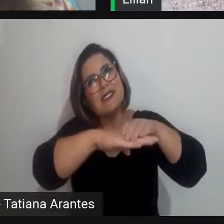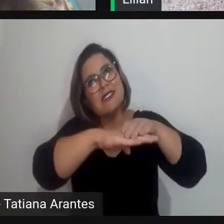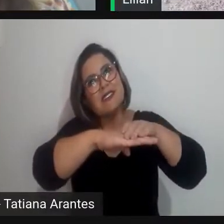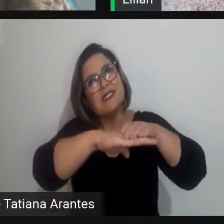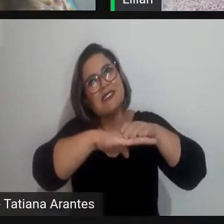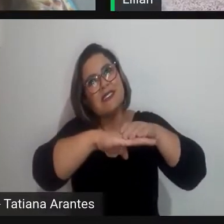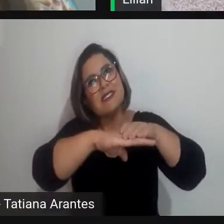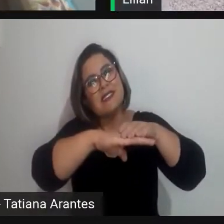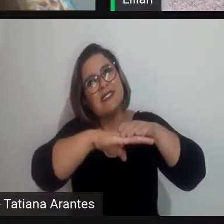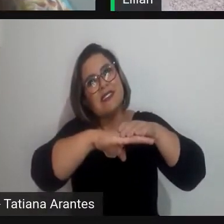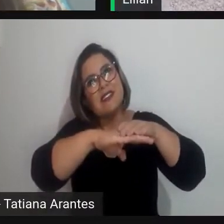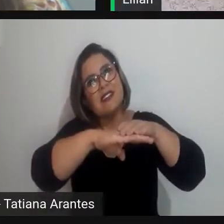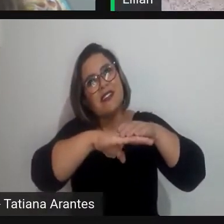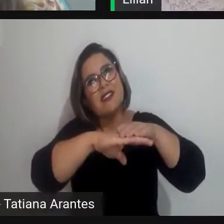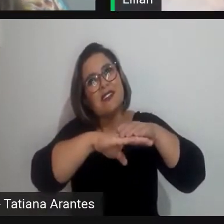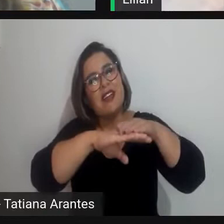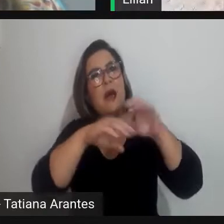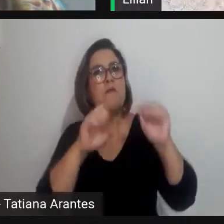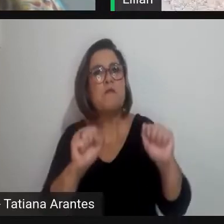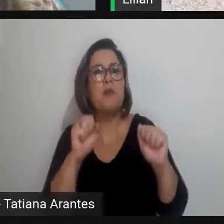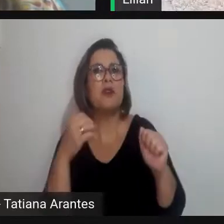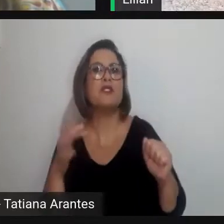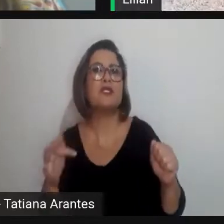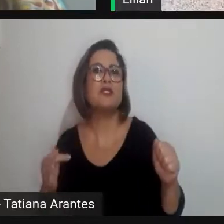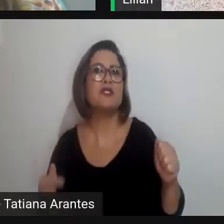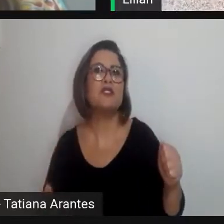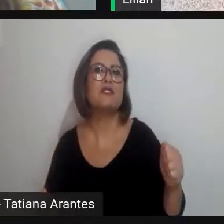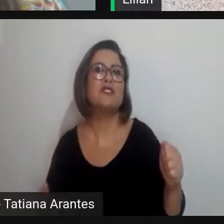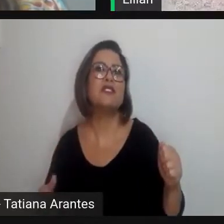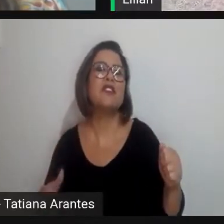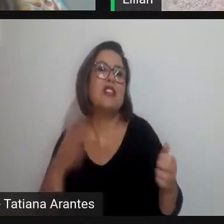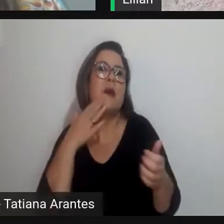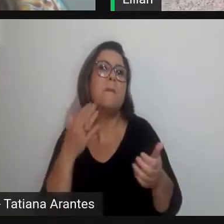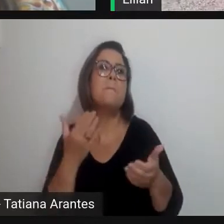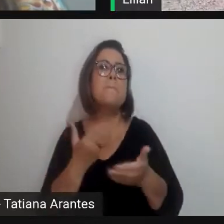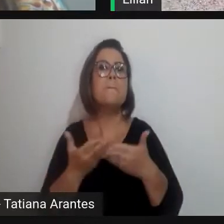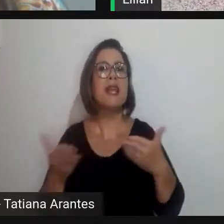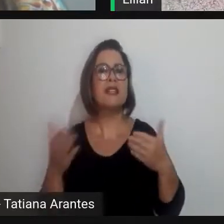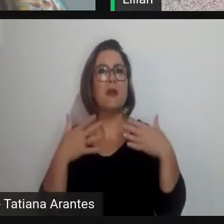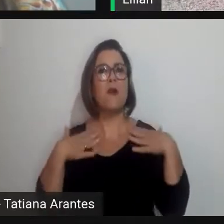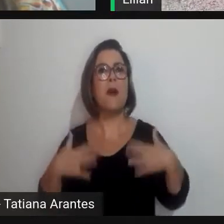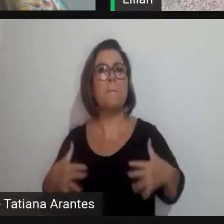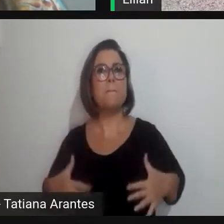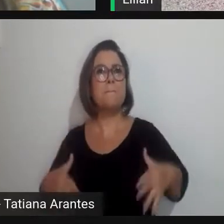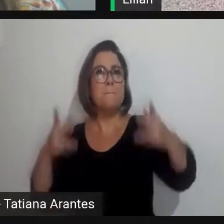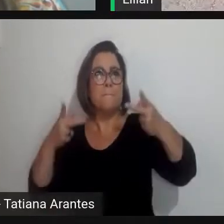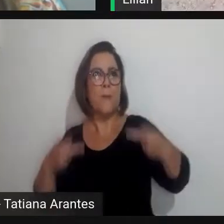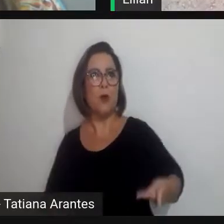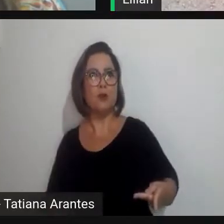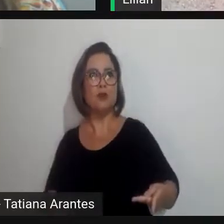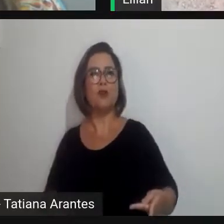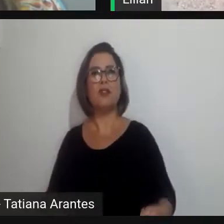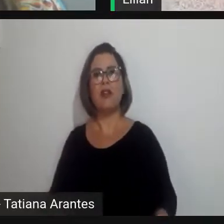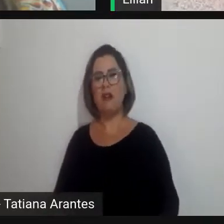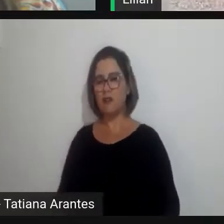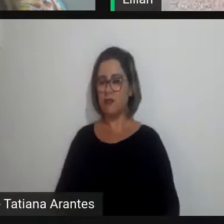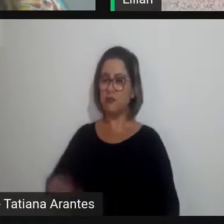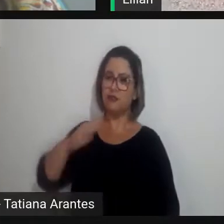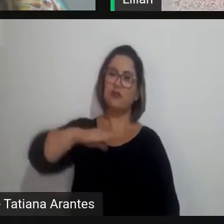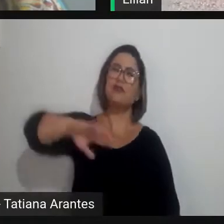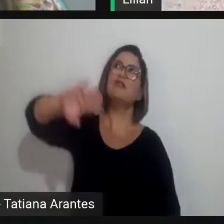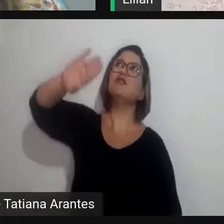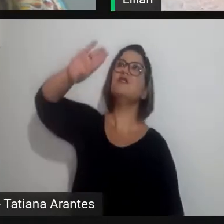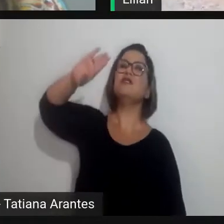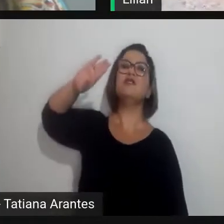estou exagerando só para ilustrar. Eu vou perder aqui, a minha lordose, ela vai se